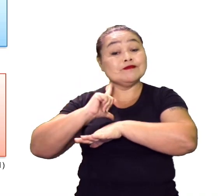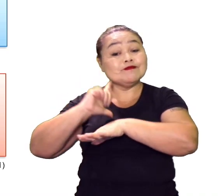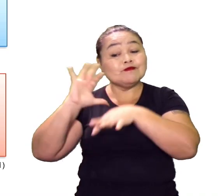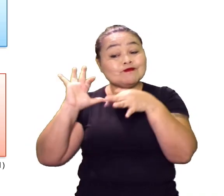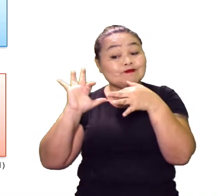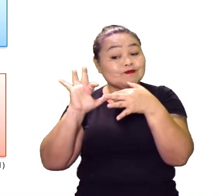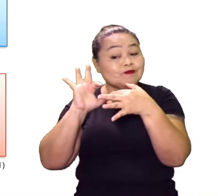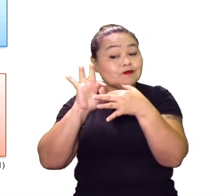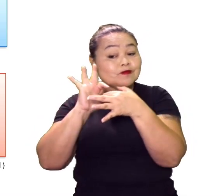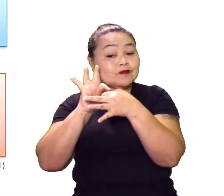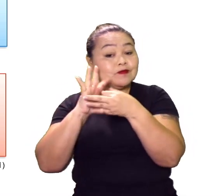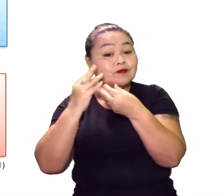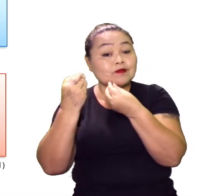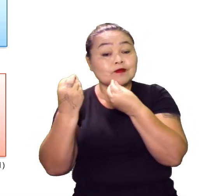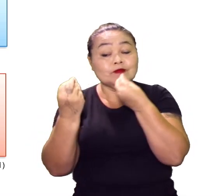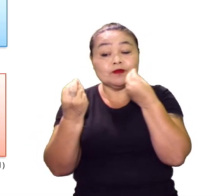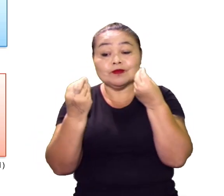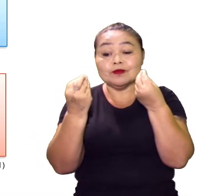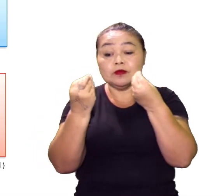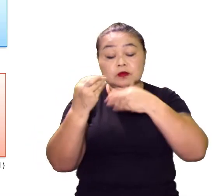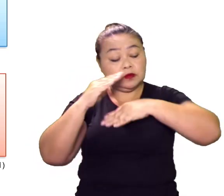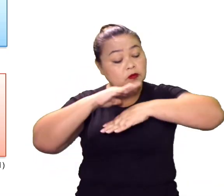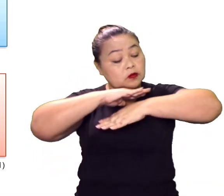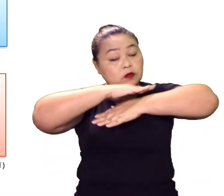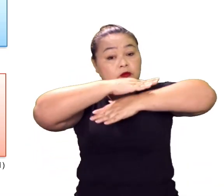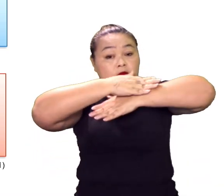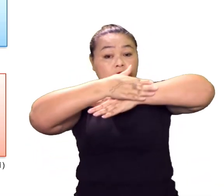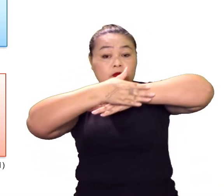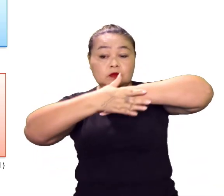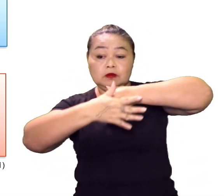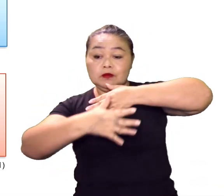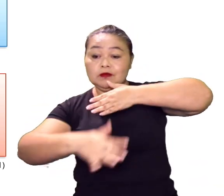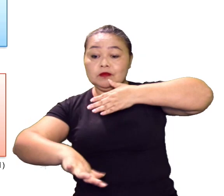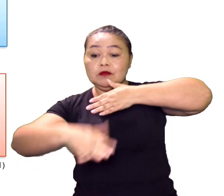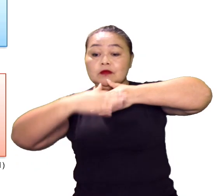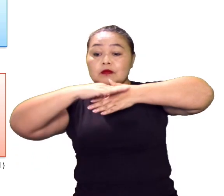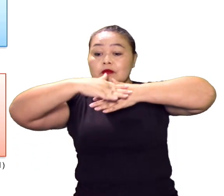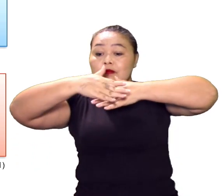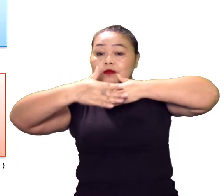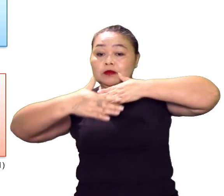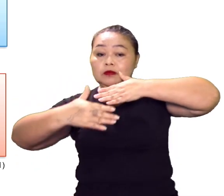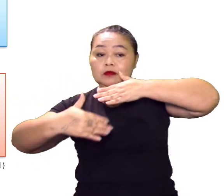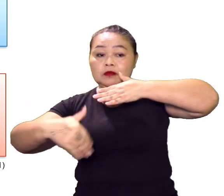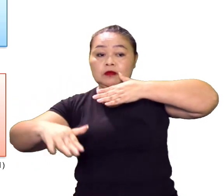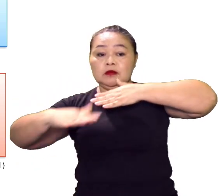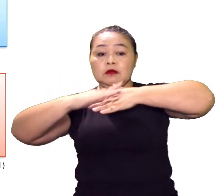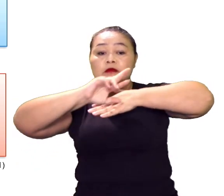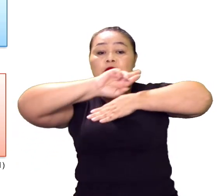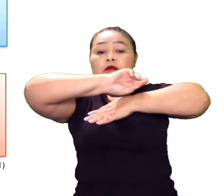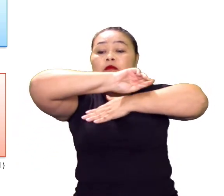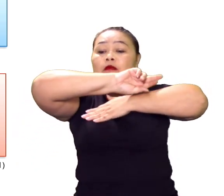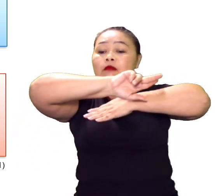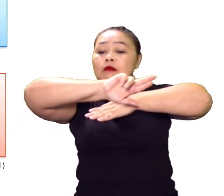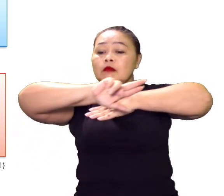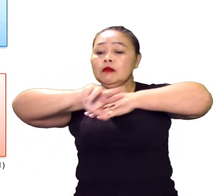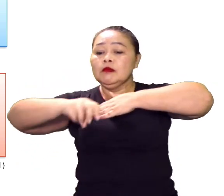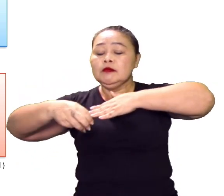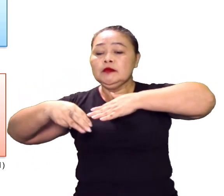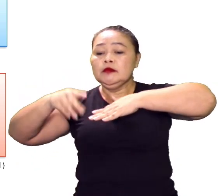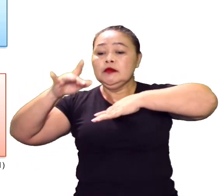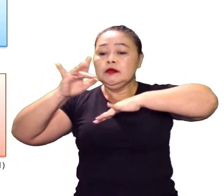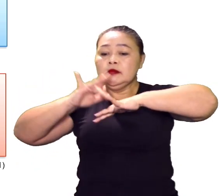intimamente ligada à formação dos escudos cristalinos e à grande variedade de